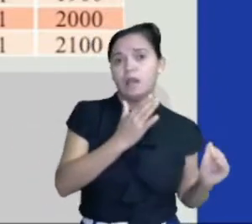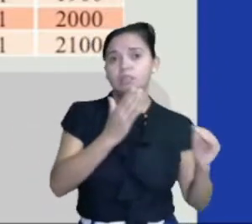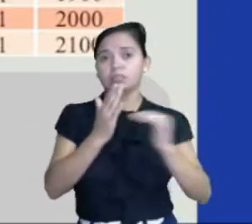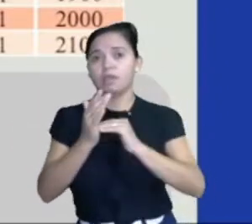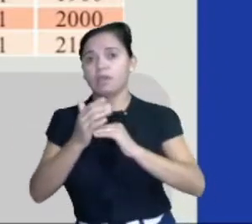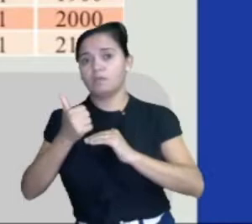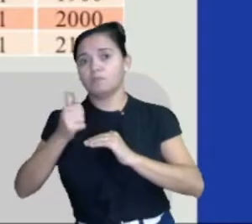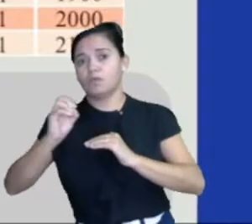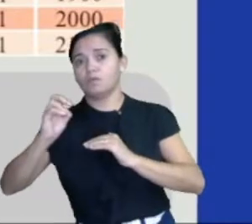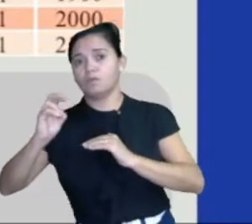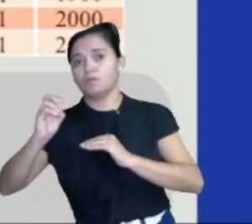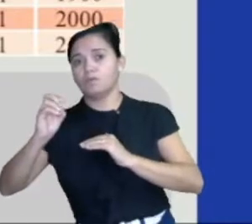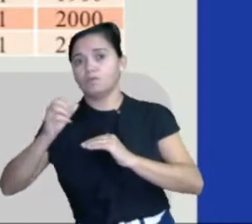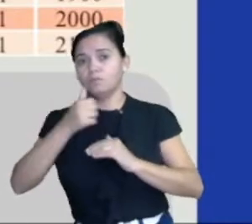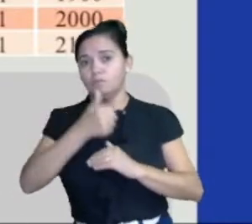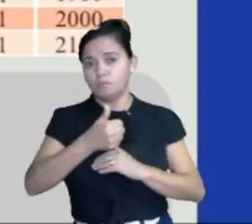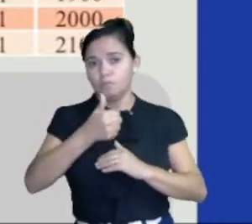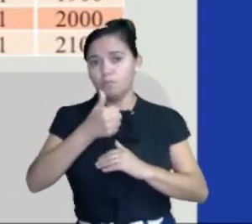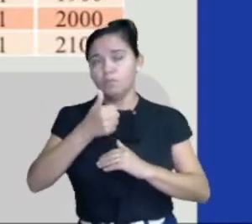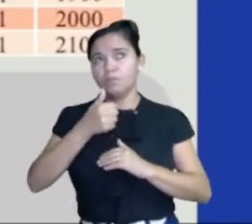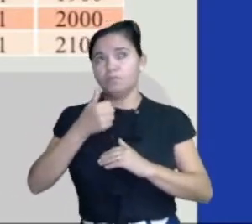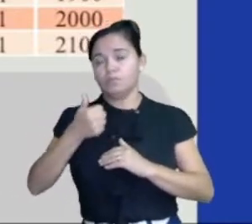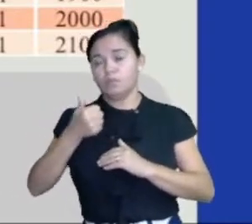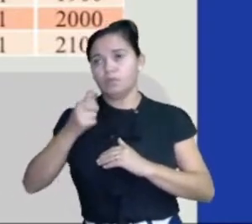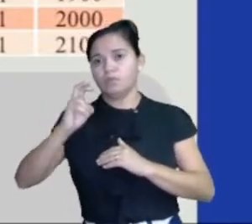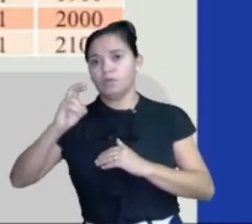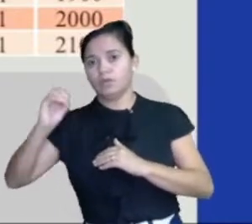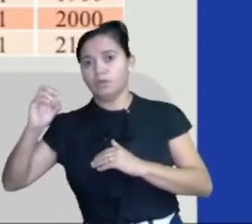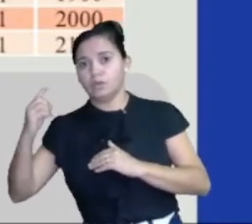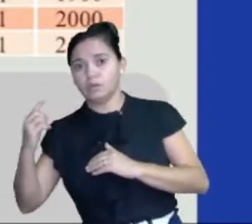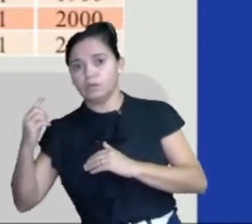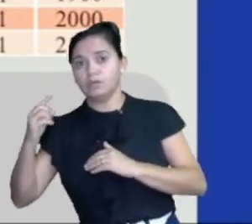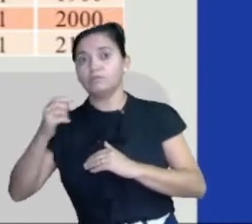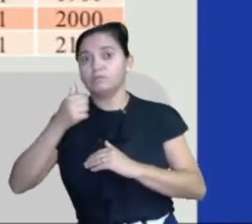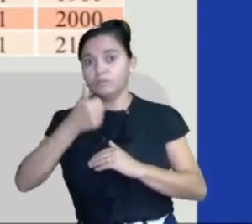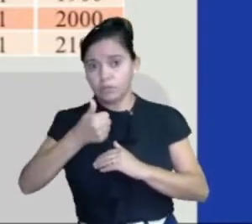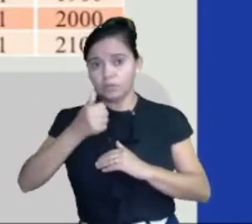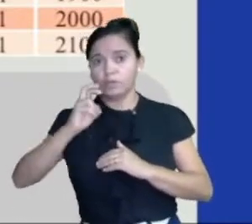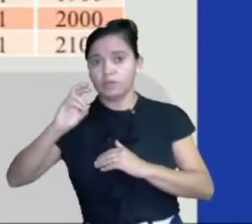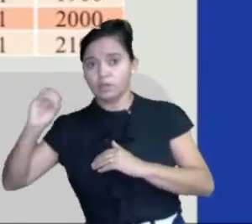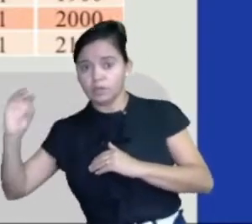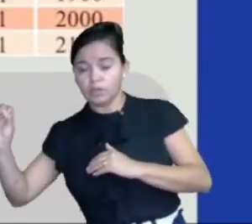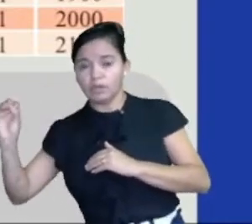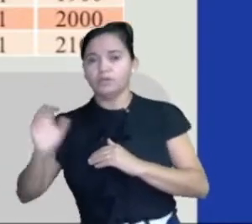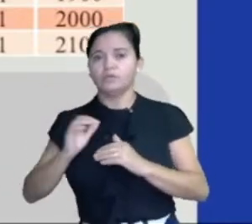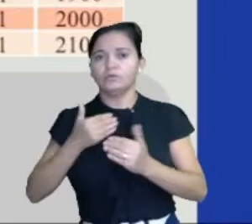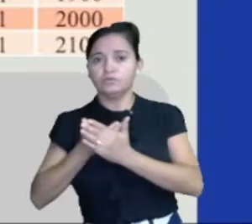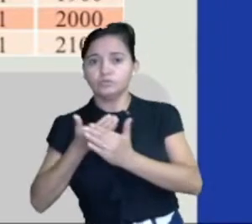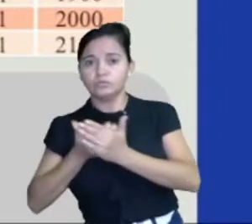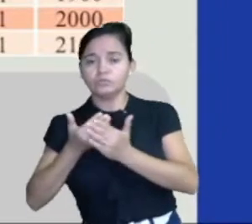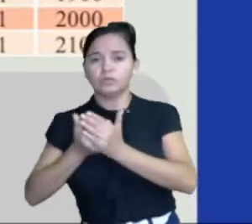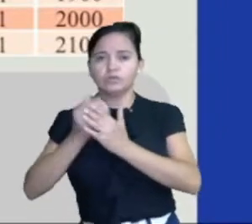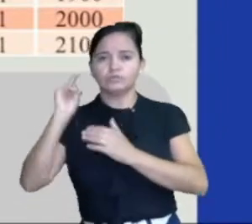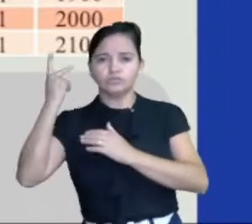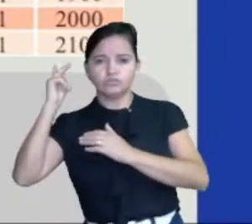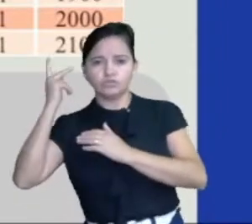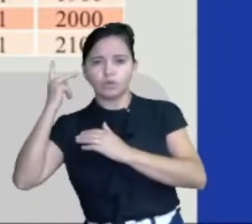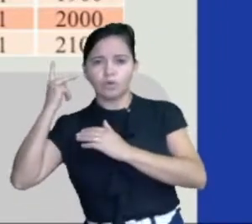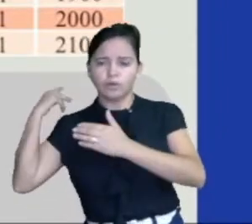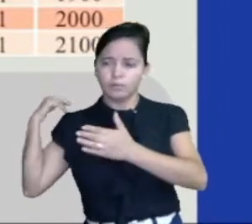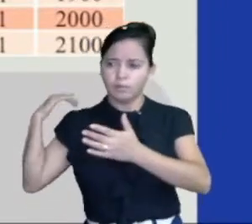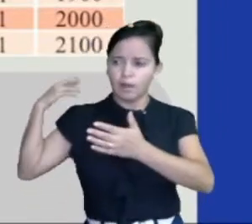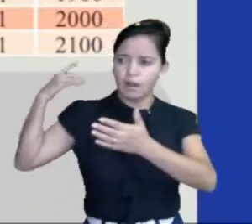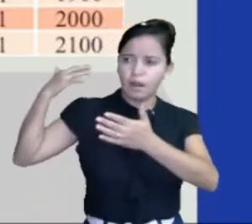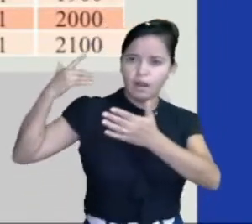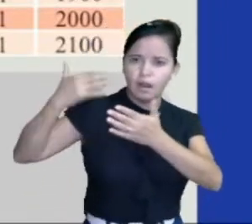Então, um dado interessante, quando a gente está estudando história, sobre essa periodização, ou seja,